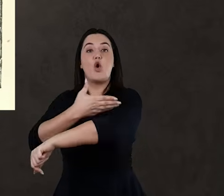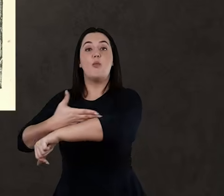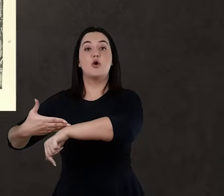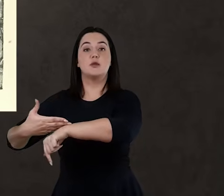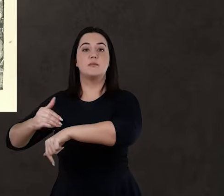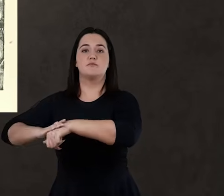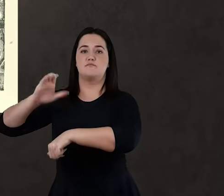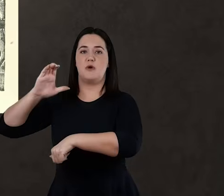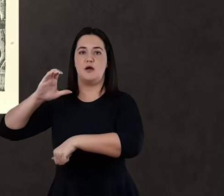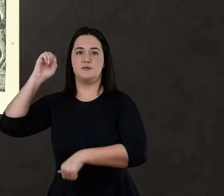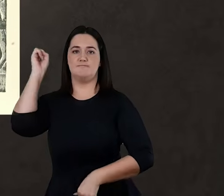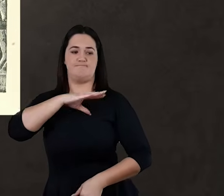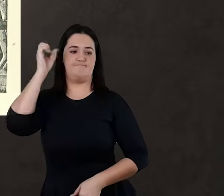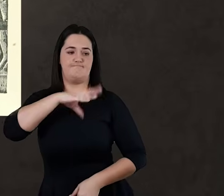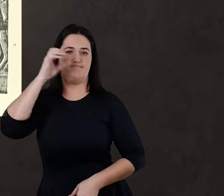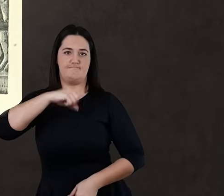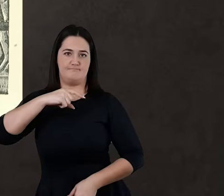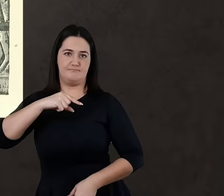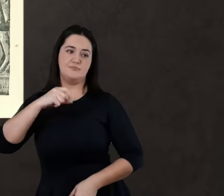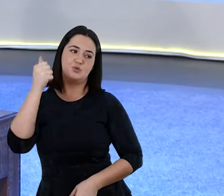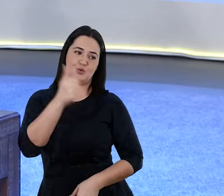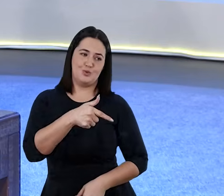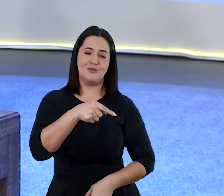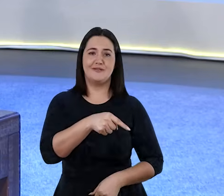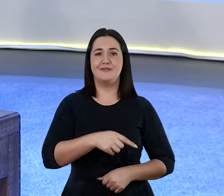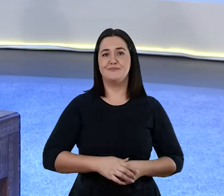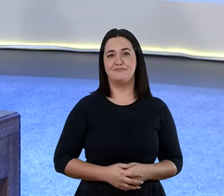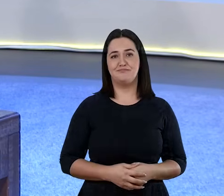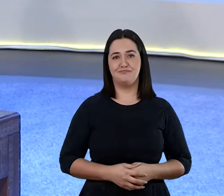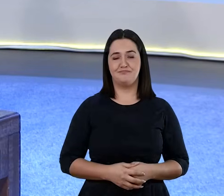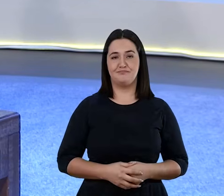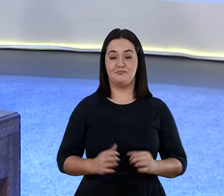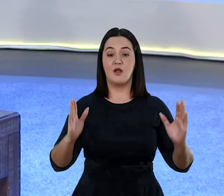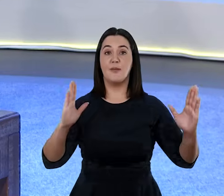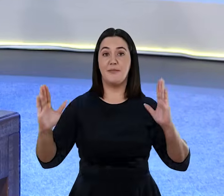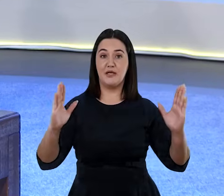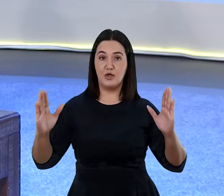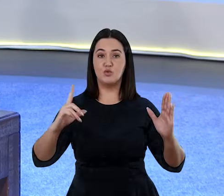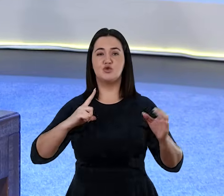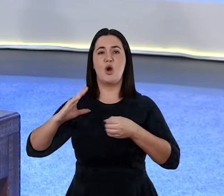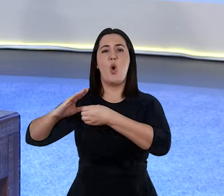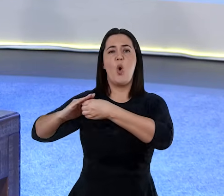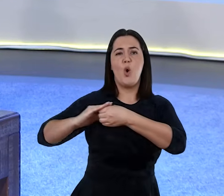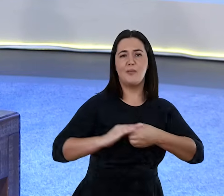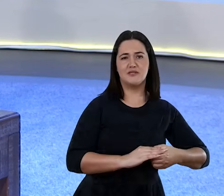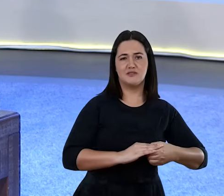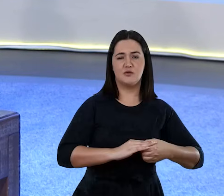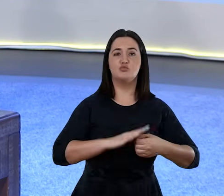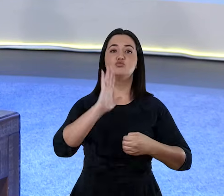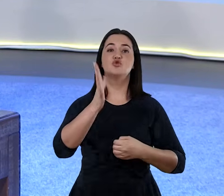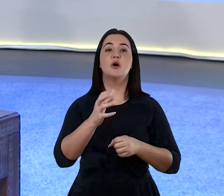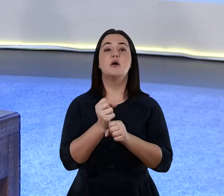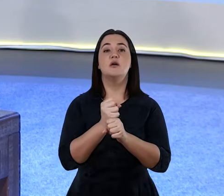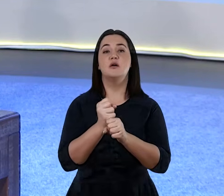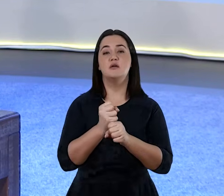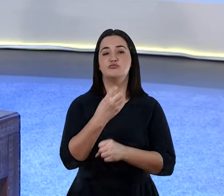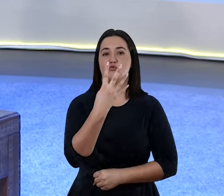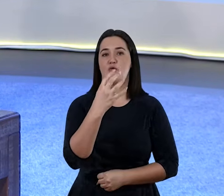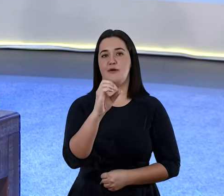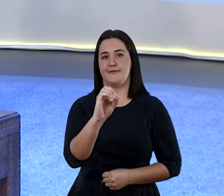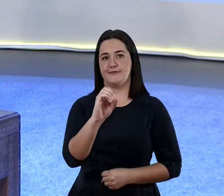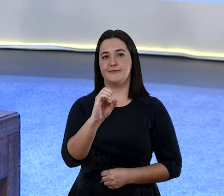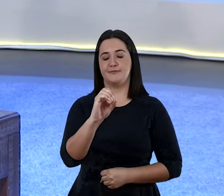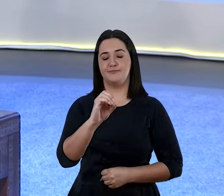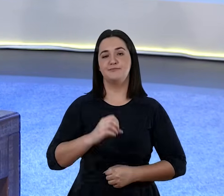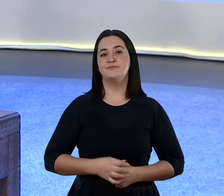muito mais impiedoso do que os israelitas. Esse período de opressão dos filisteus já durava 40 anos